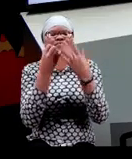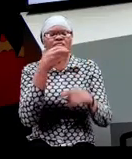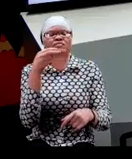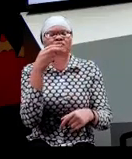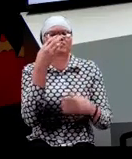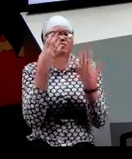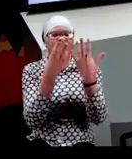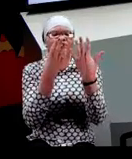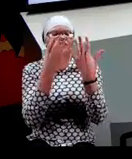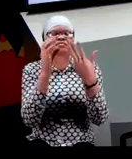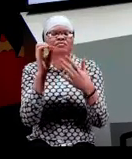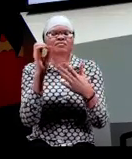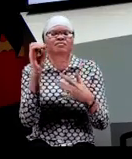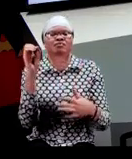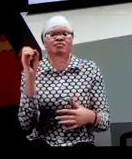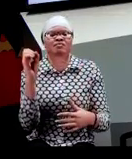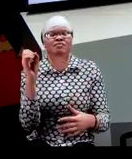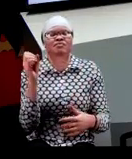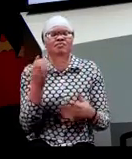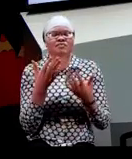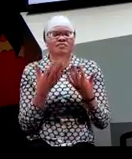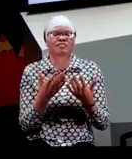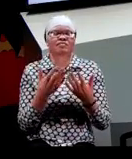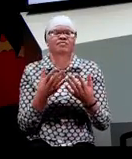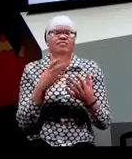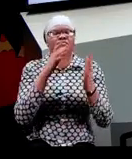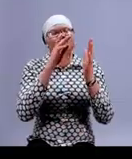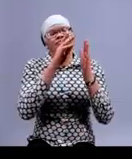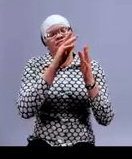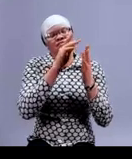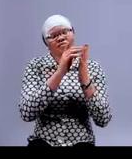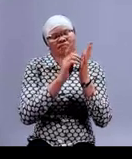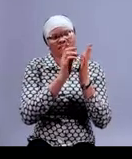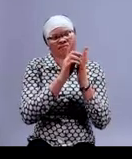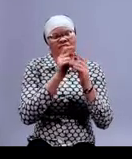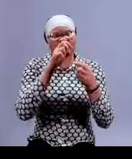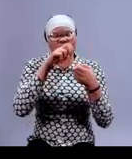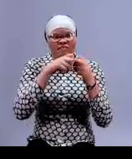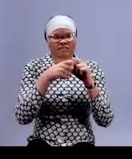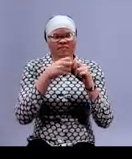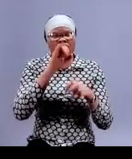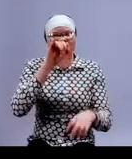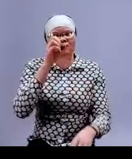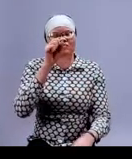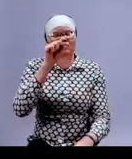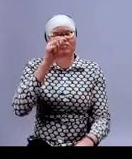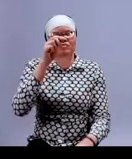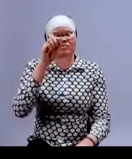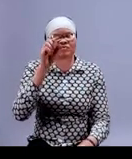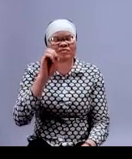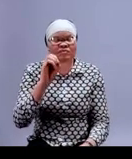9.000 agora vamos resolver um problema o João comprou